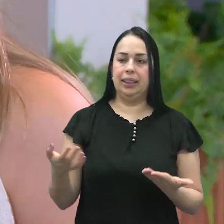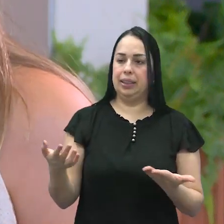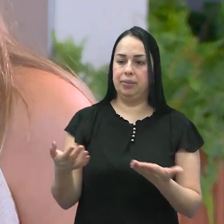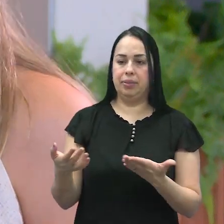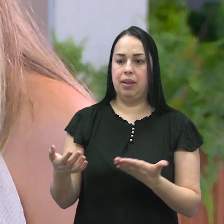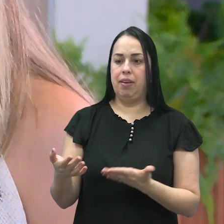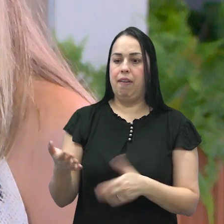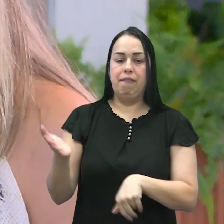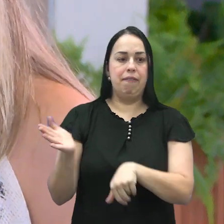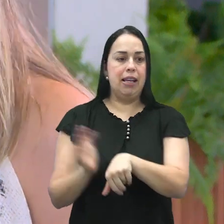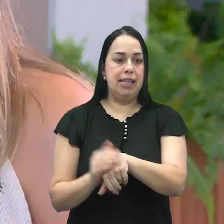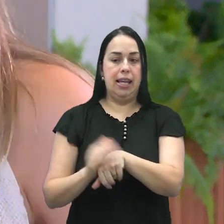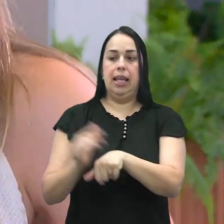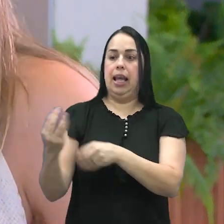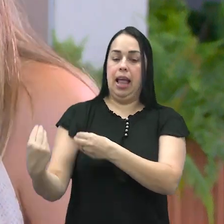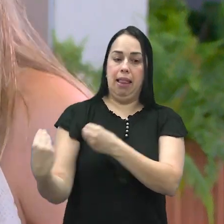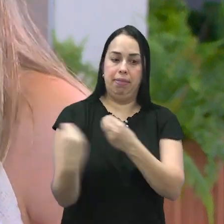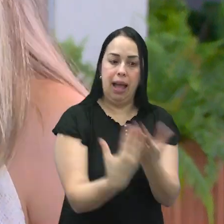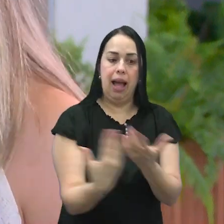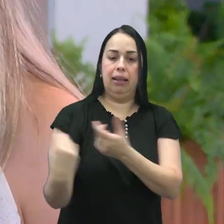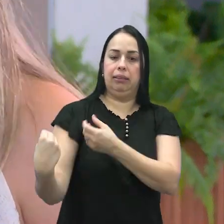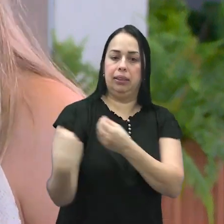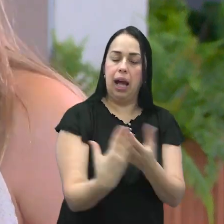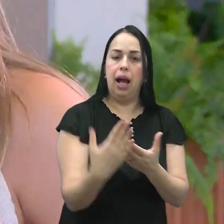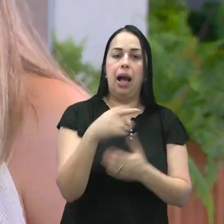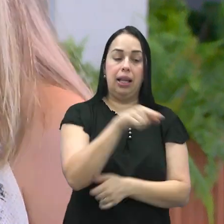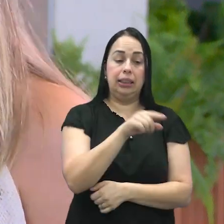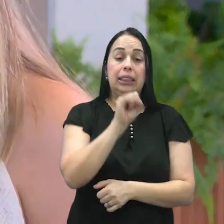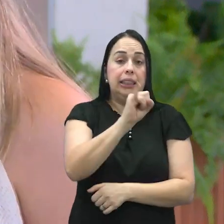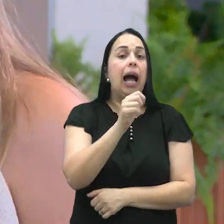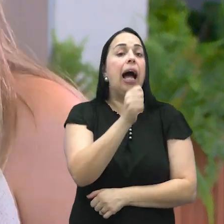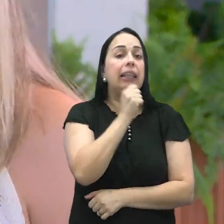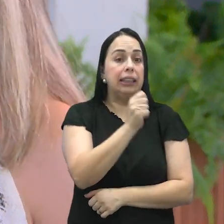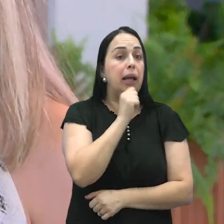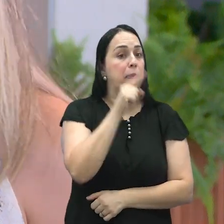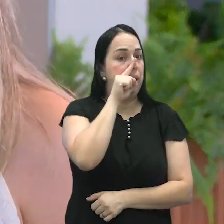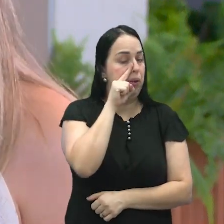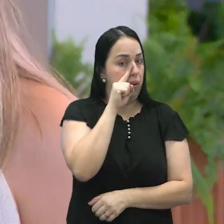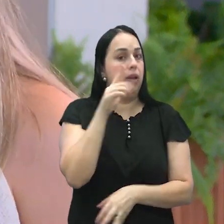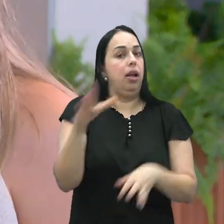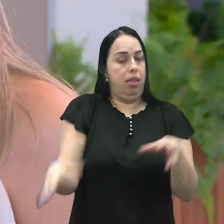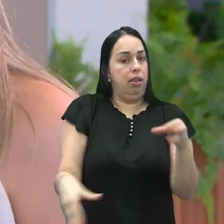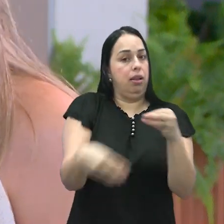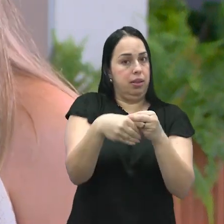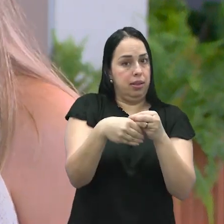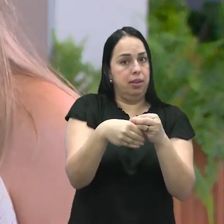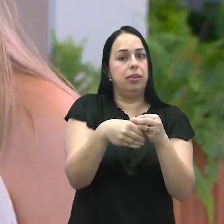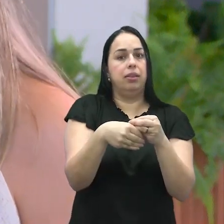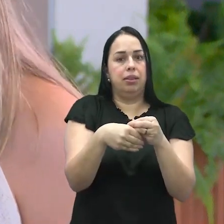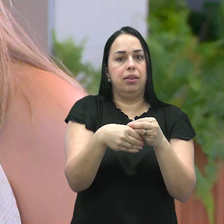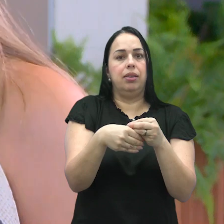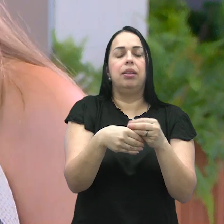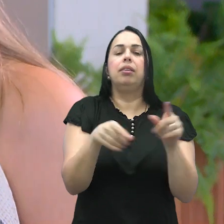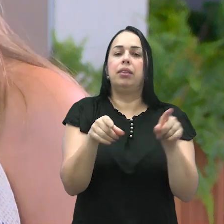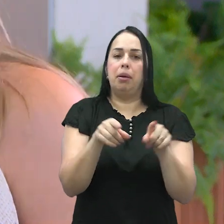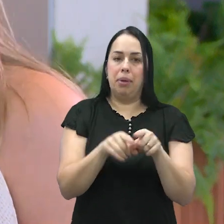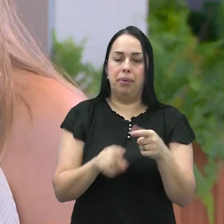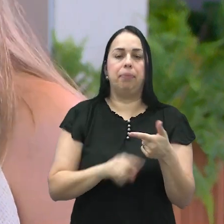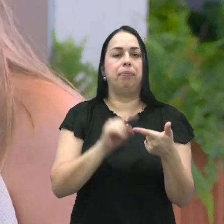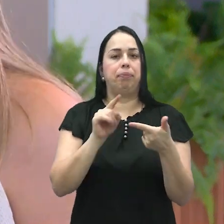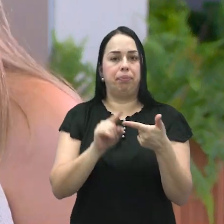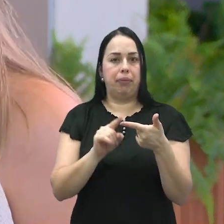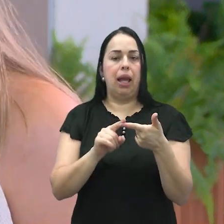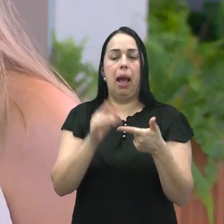tem como a empresa fazer mais do que está na norma e ele ainda está em risco, ele tem direito ao recebimento desse adicional. O adicional